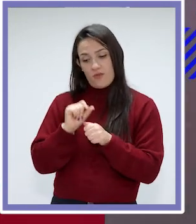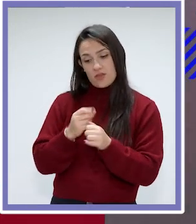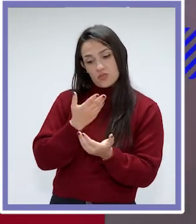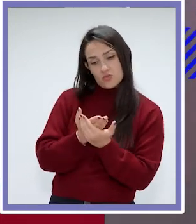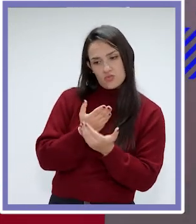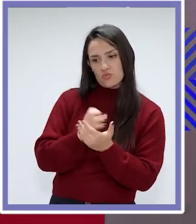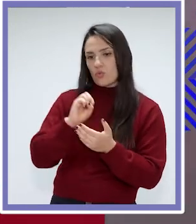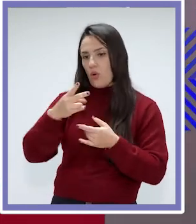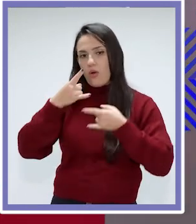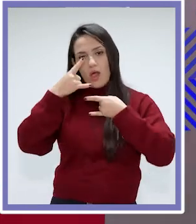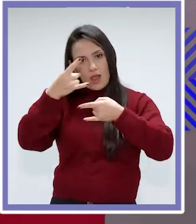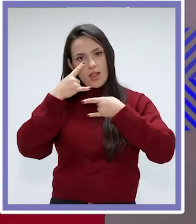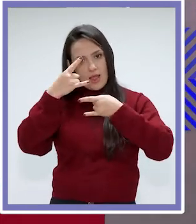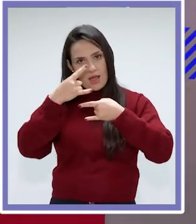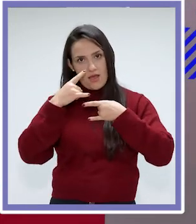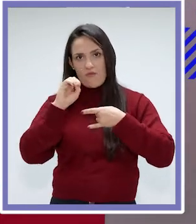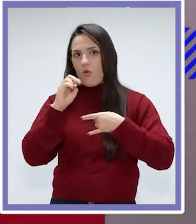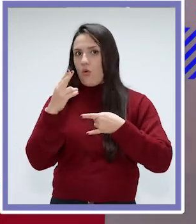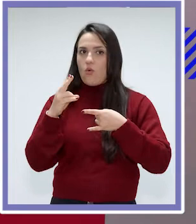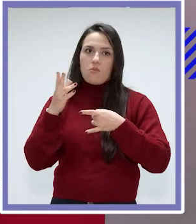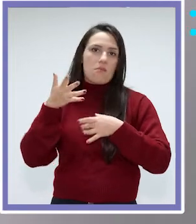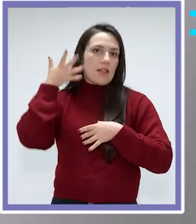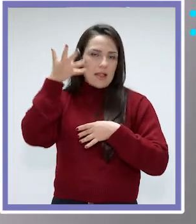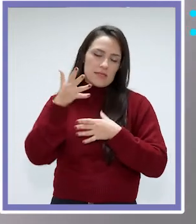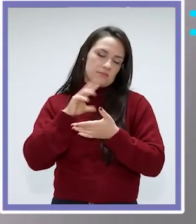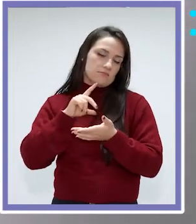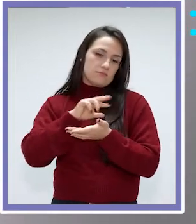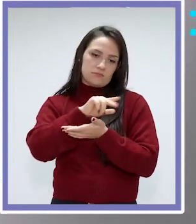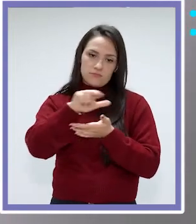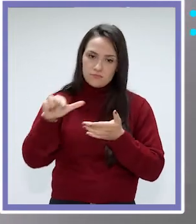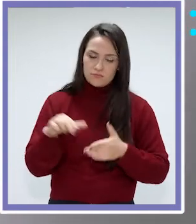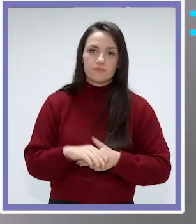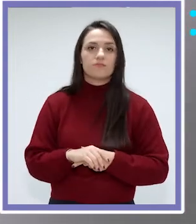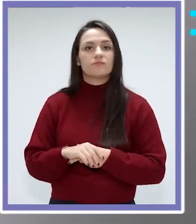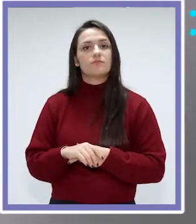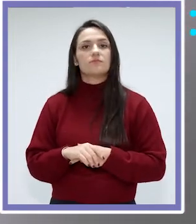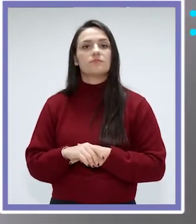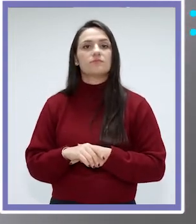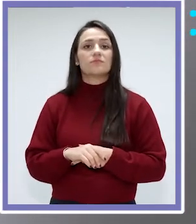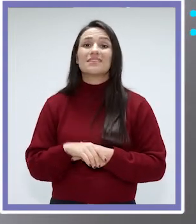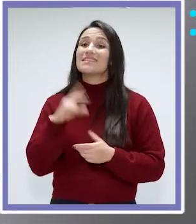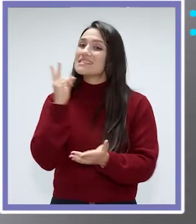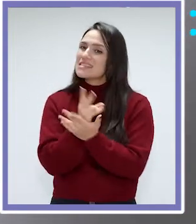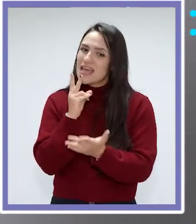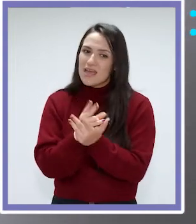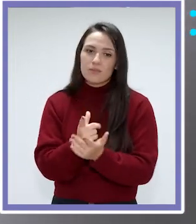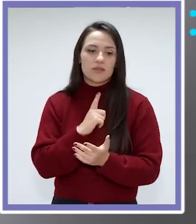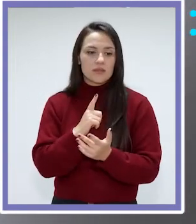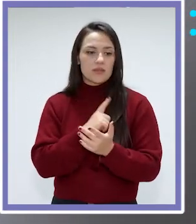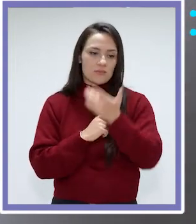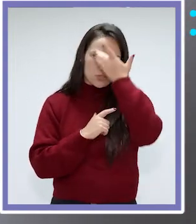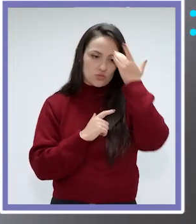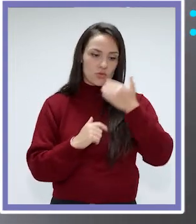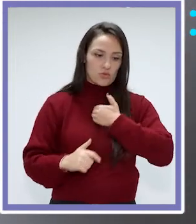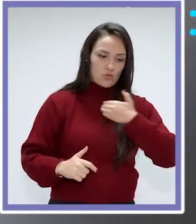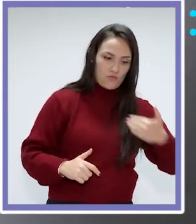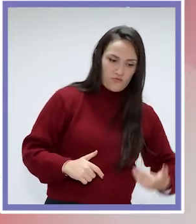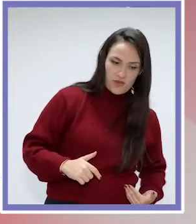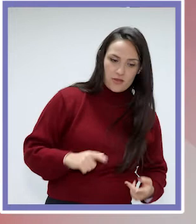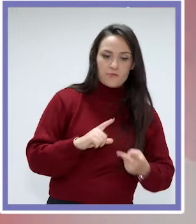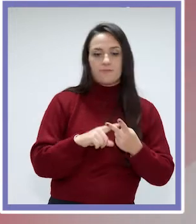ou essas lives, ou os eventos que a gente faz, sempre nós fazemos questão de ter alguém que é do governo, alguém que é do